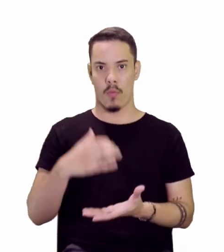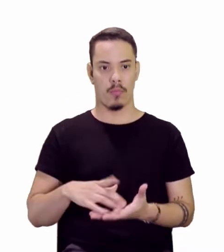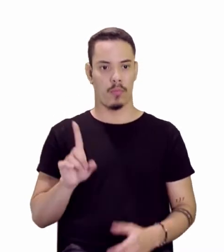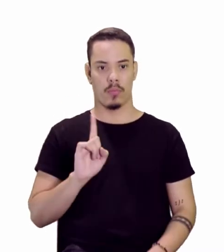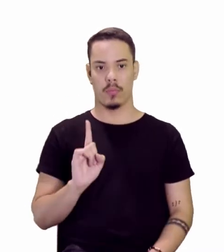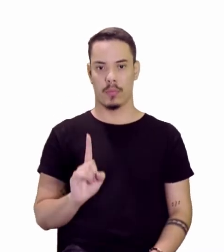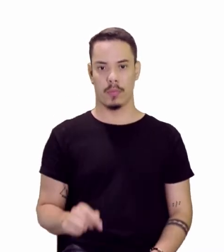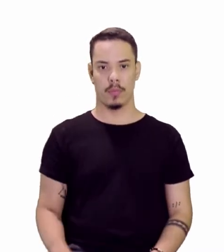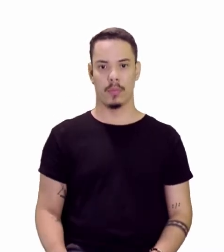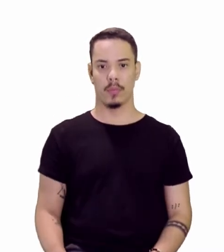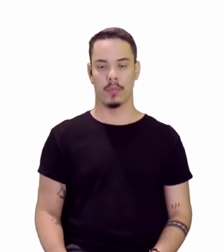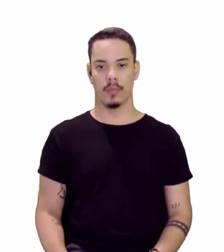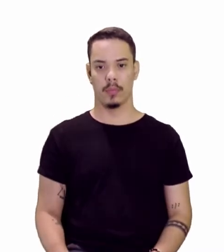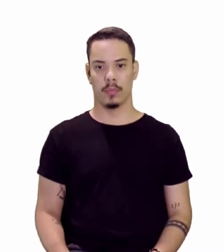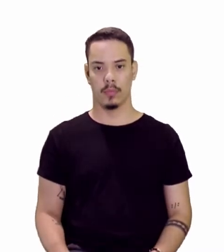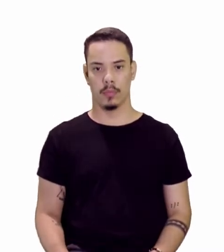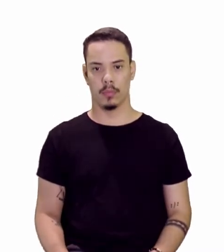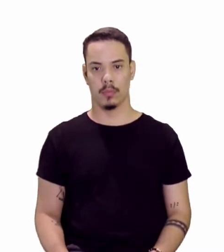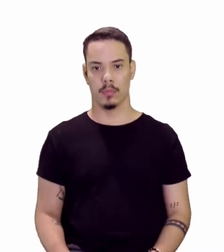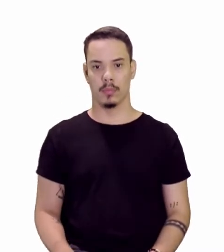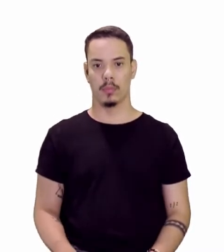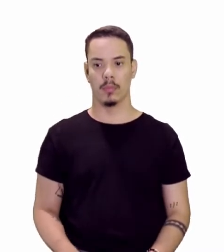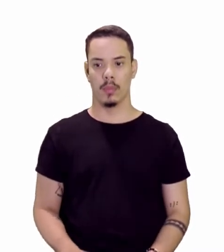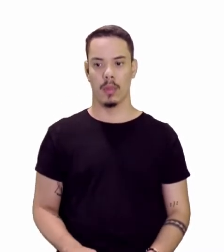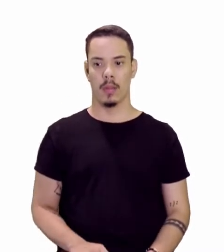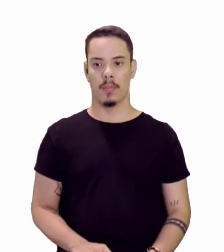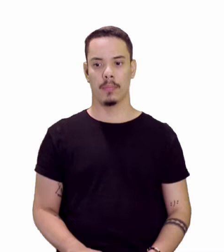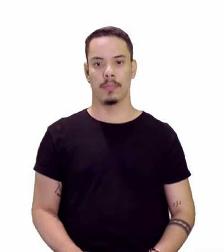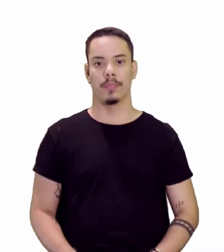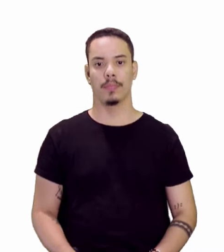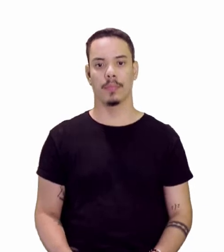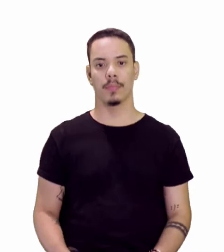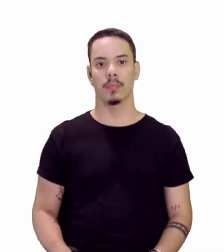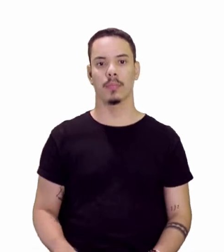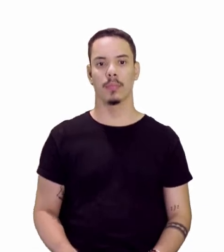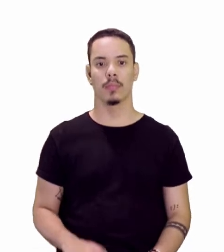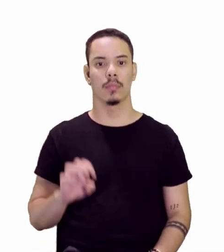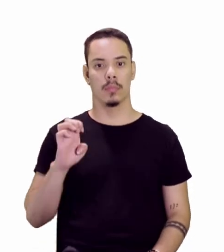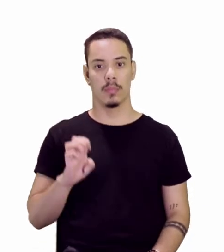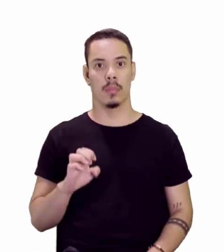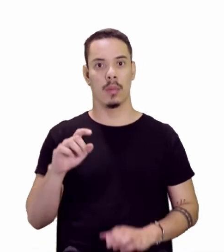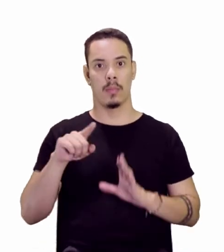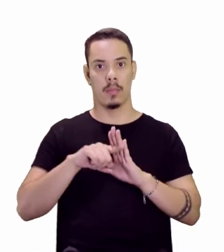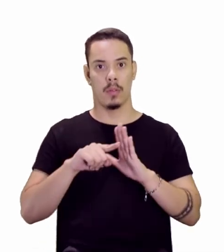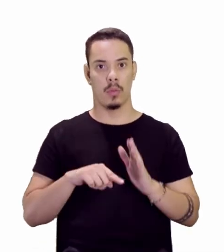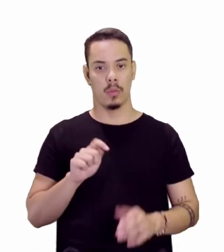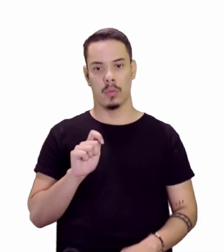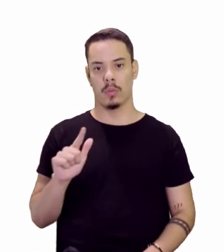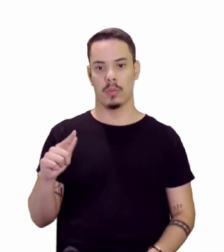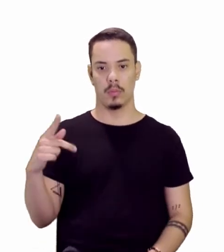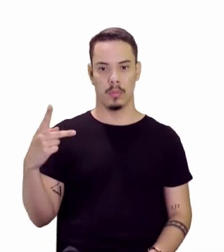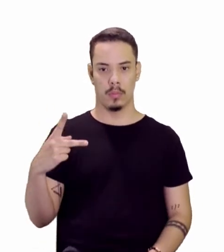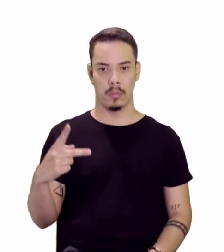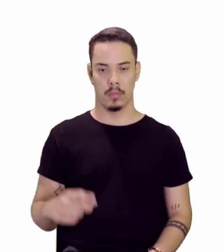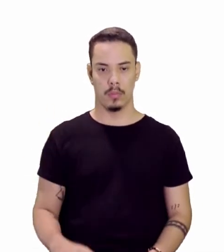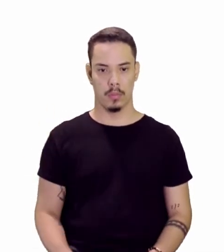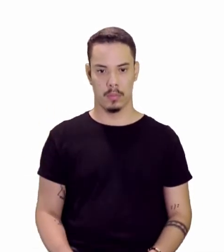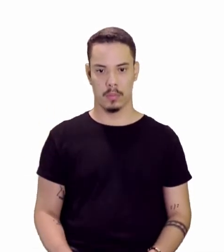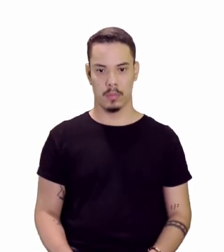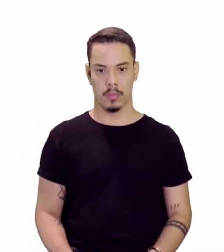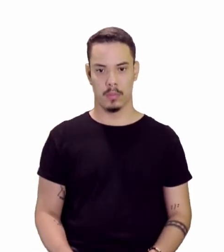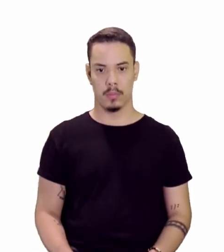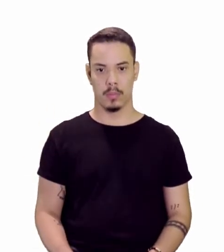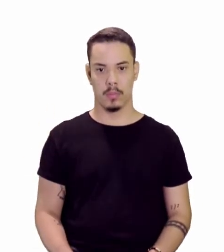Exatamente. Então... Nesse caso, empuxo menor que o peso, certo? E como